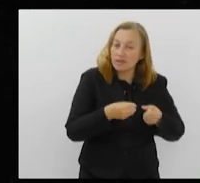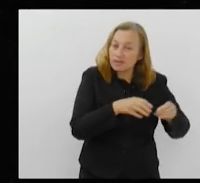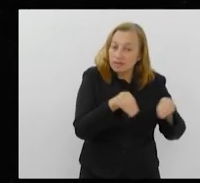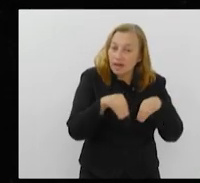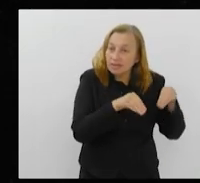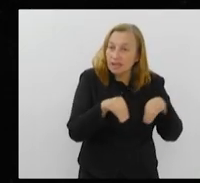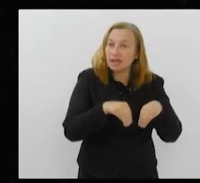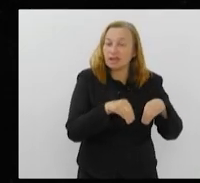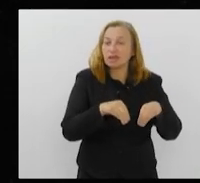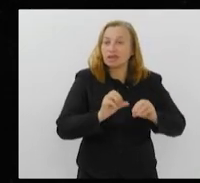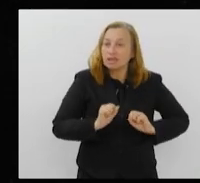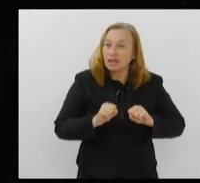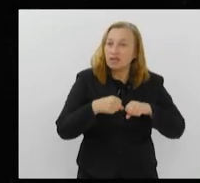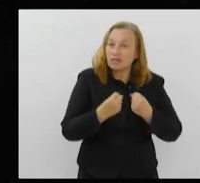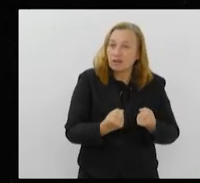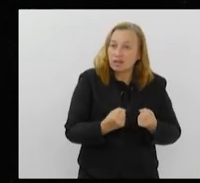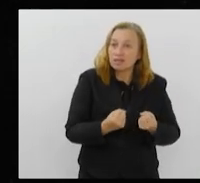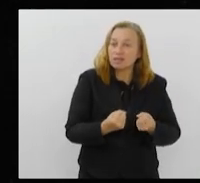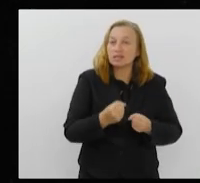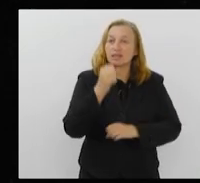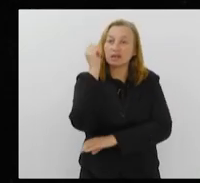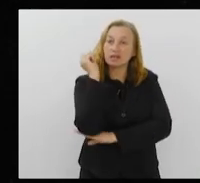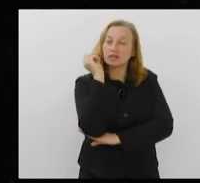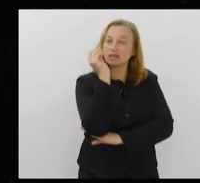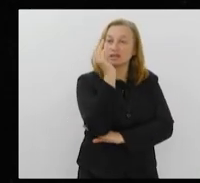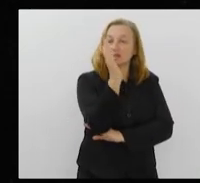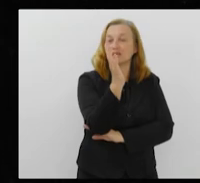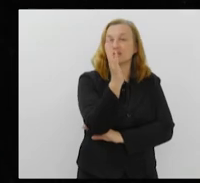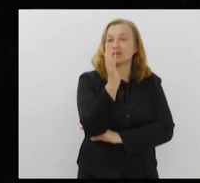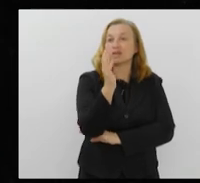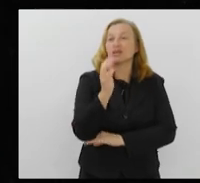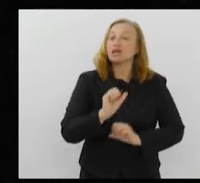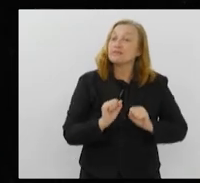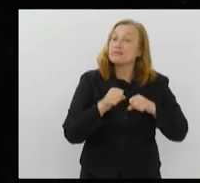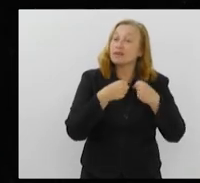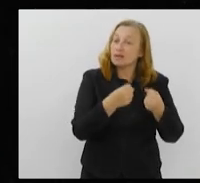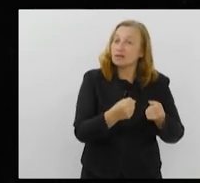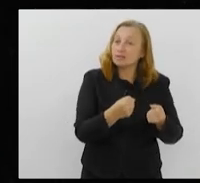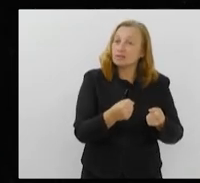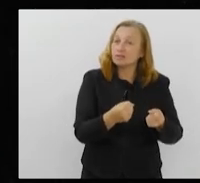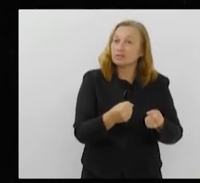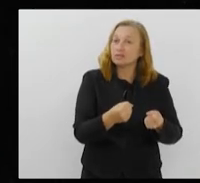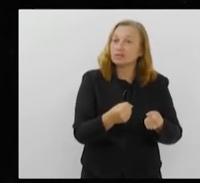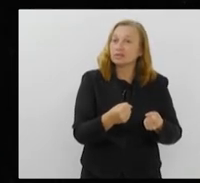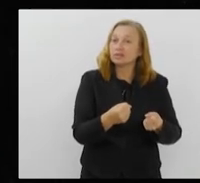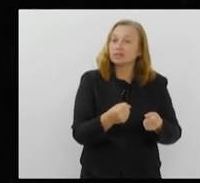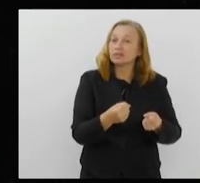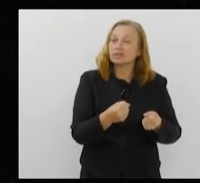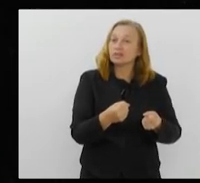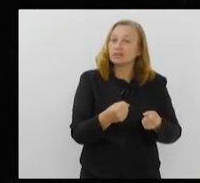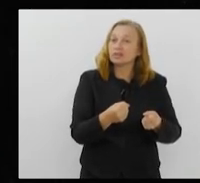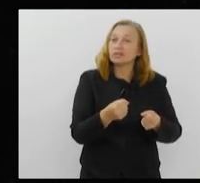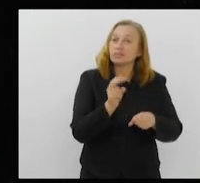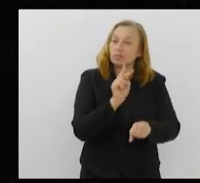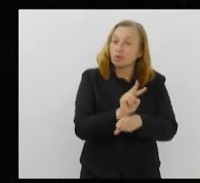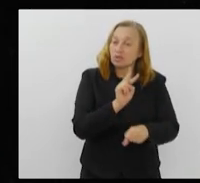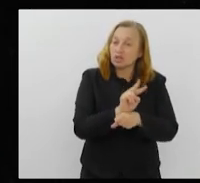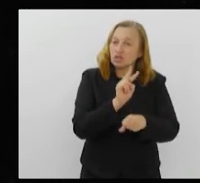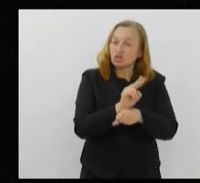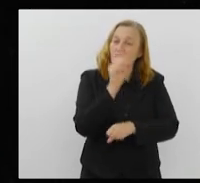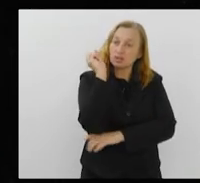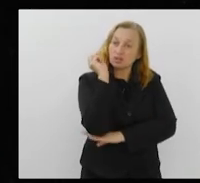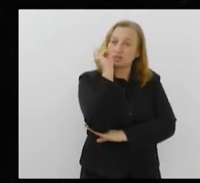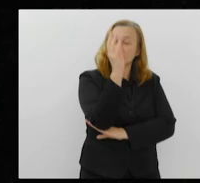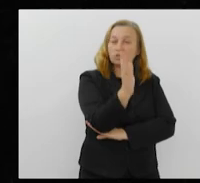em defesa dos bens da natureza, em defesa para que os bens da natureza estejam realmente a